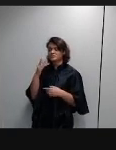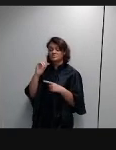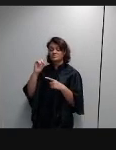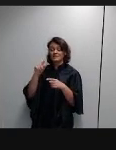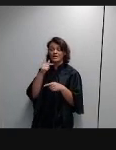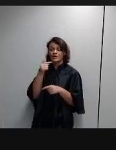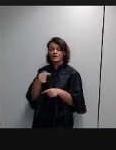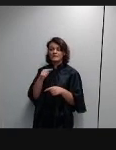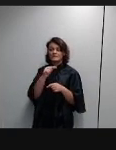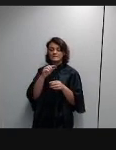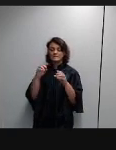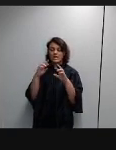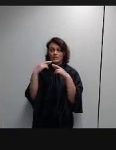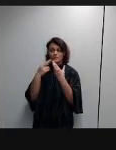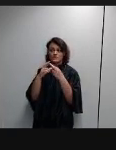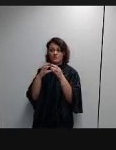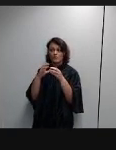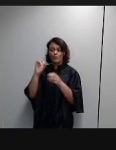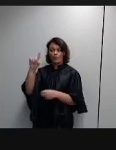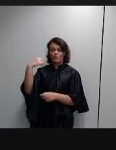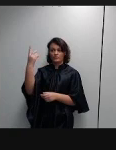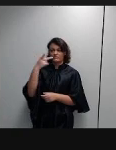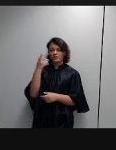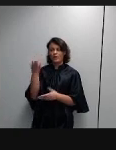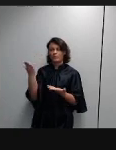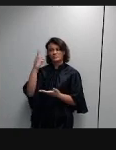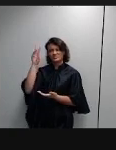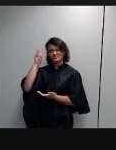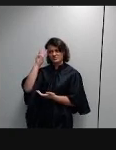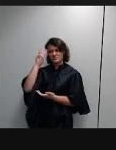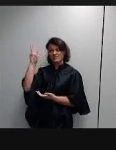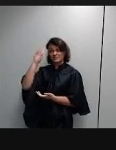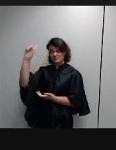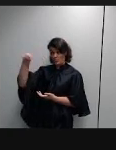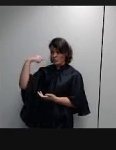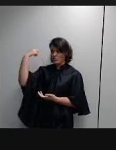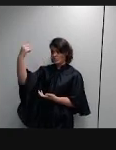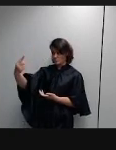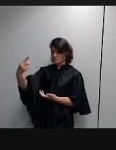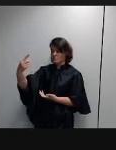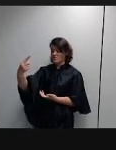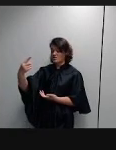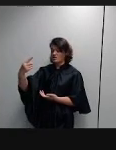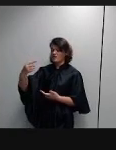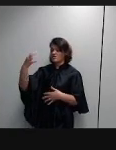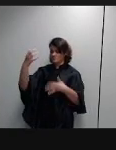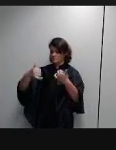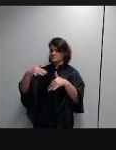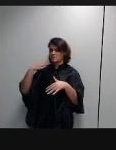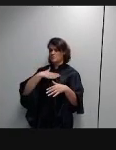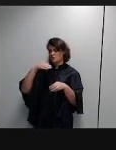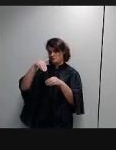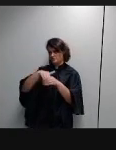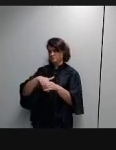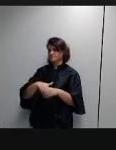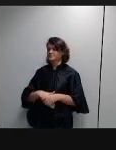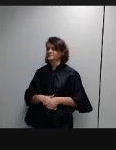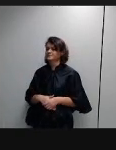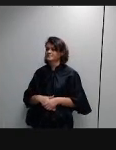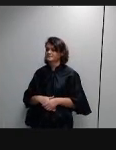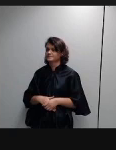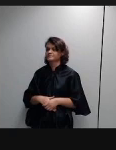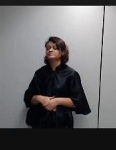sessão E hoje é terça na terça que vem eu traria esse voz perfeito me espera então